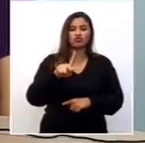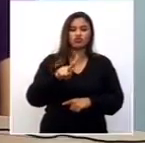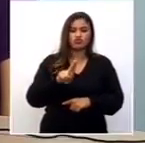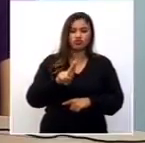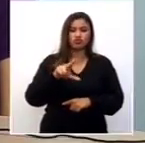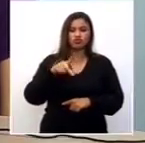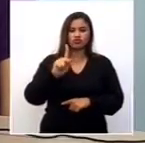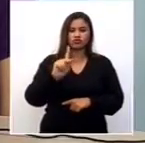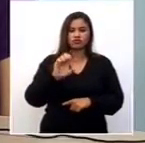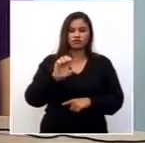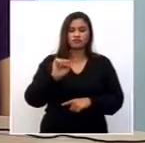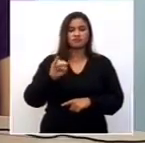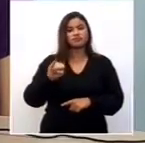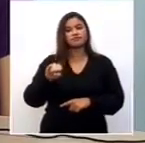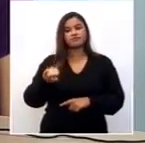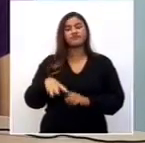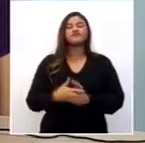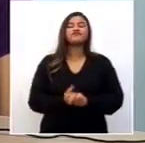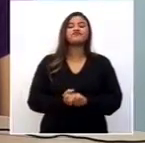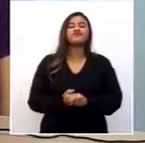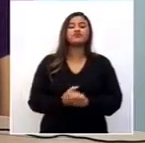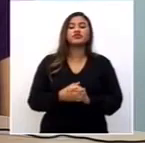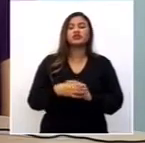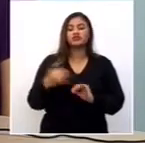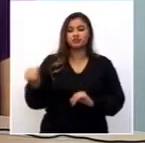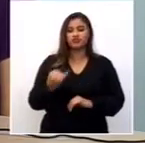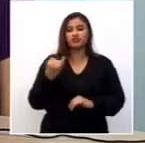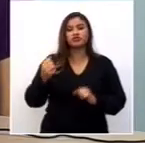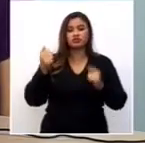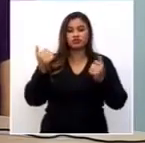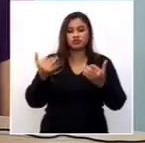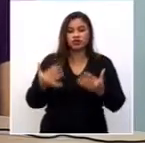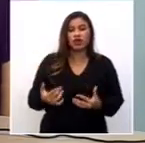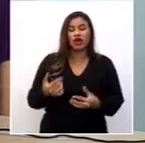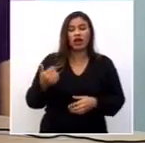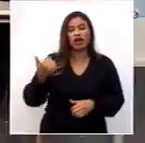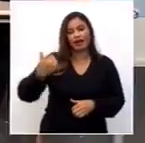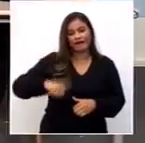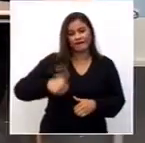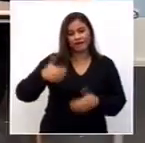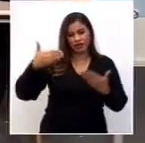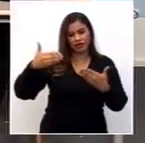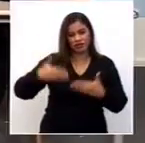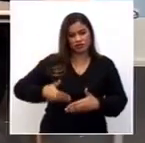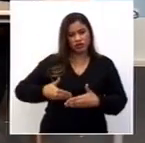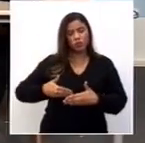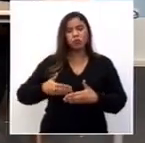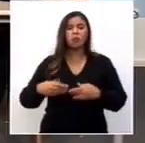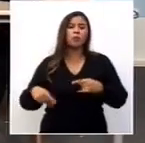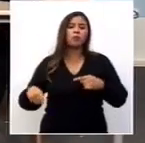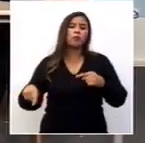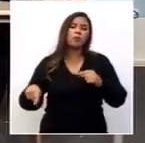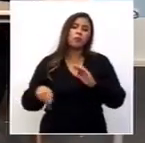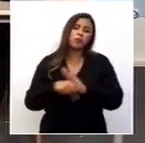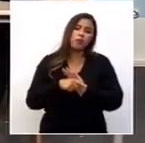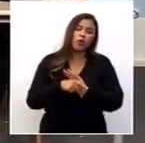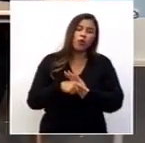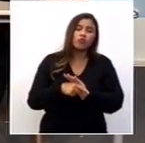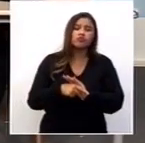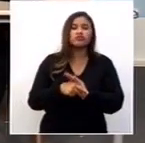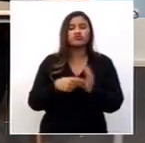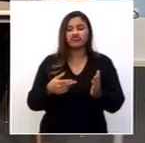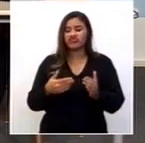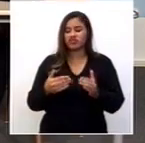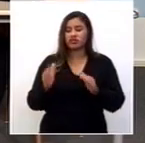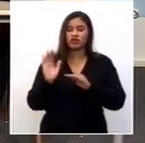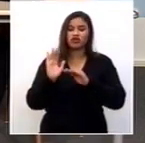é importante ressaltarmos que a avaliação ela é um processo de qualificação, ela é um recorte da